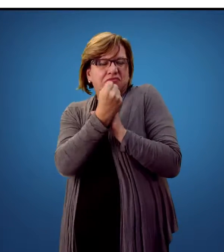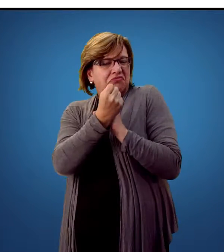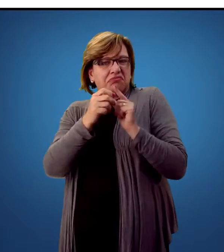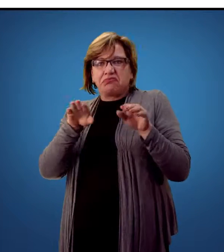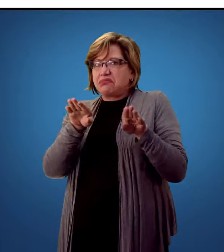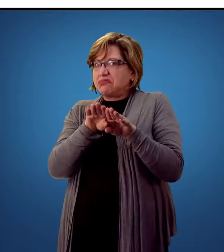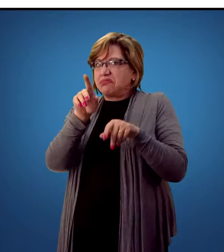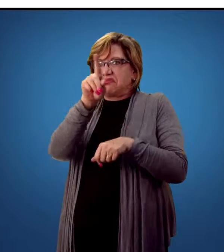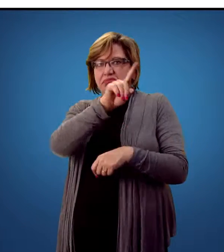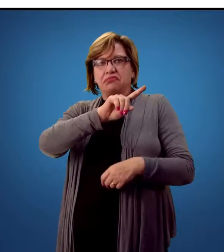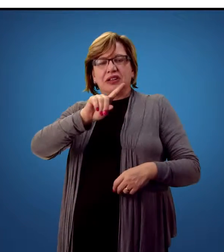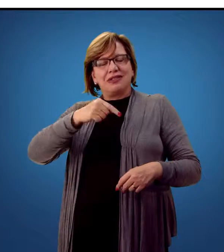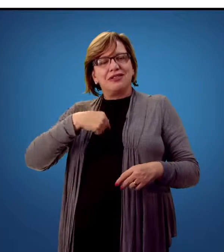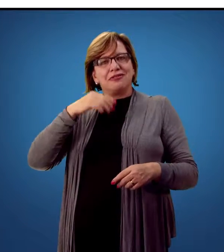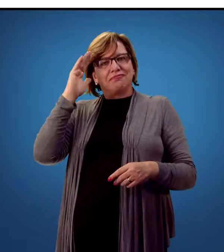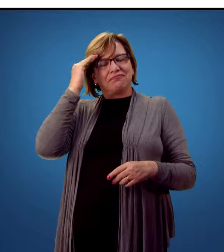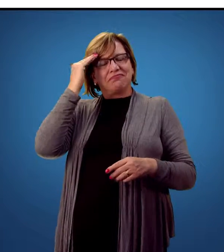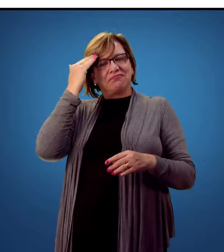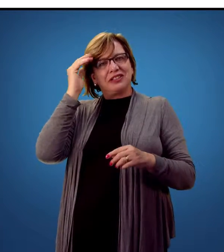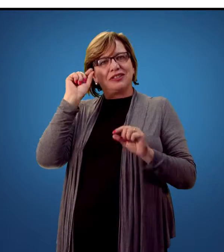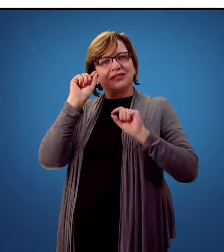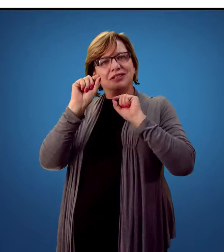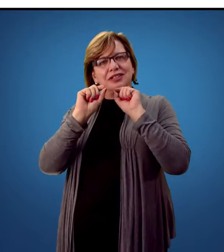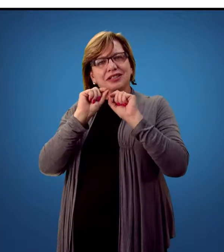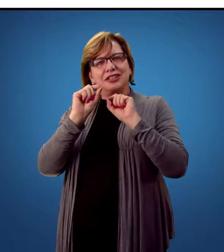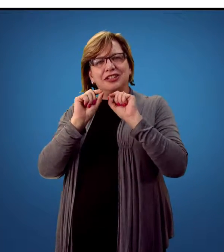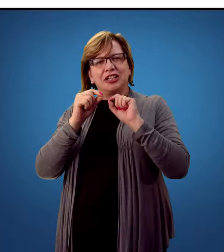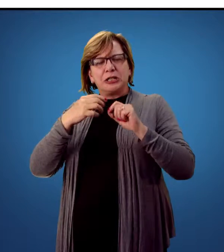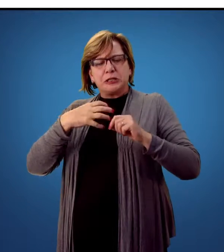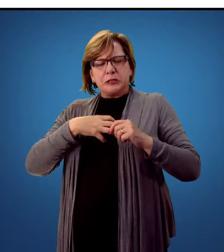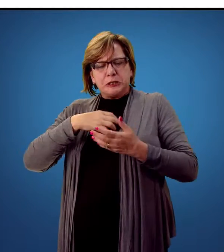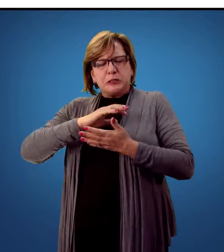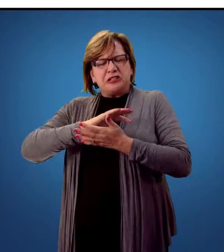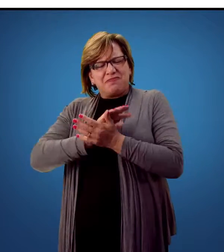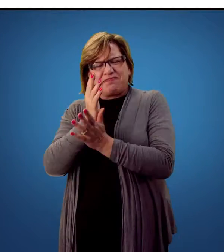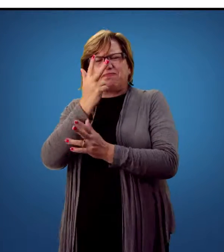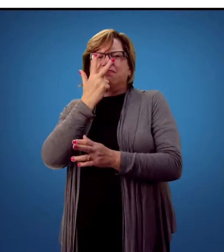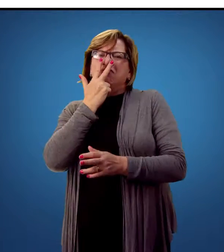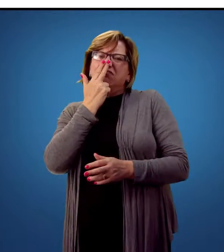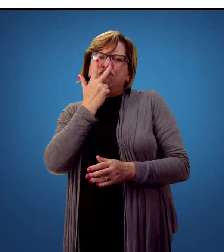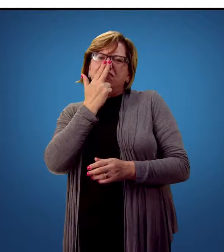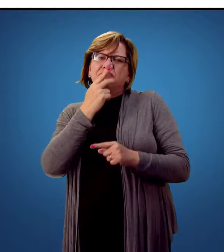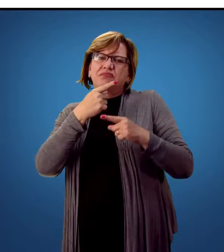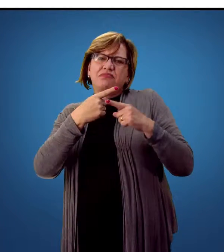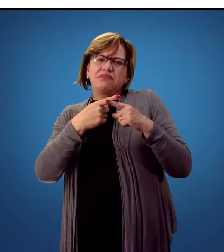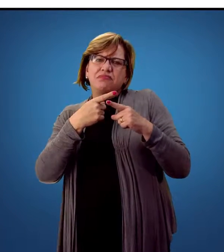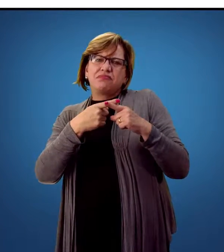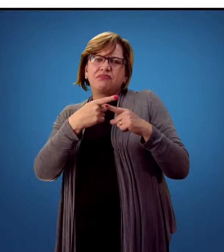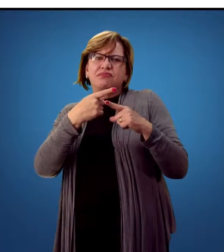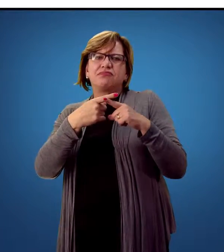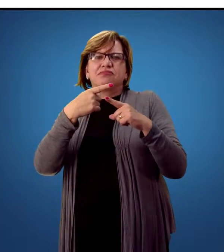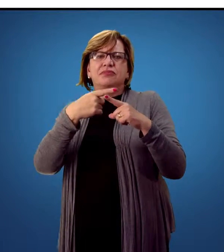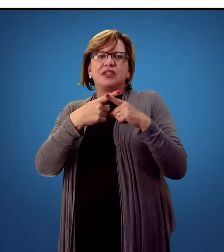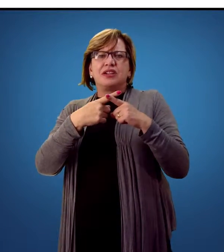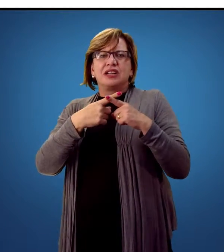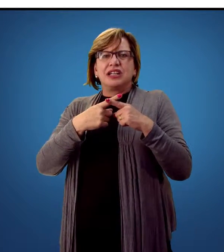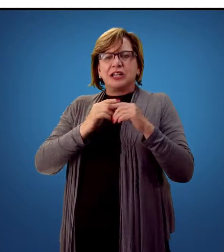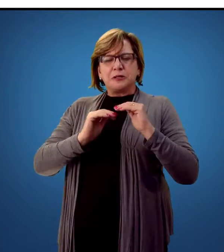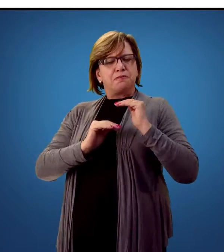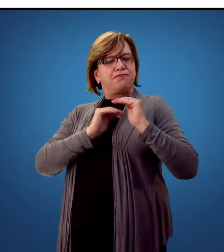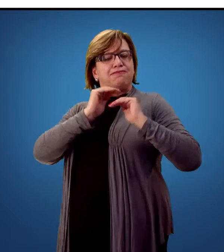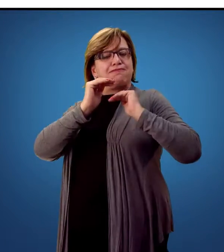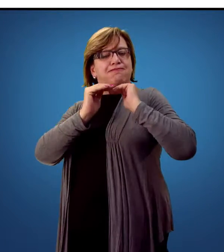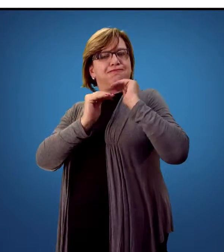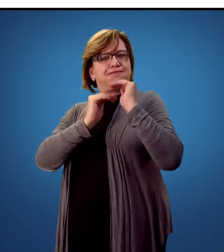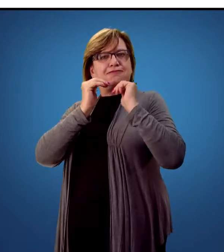eu compreendo que dessa maneira eu me senti prejudicado justamente por conta de um desenvolvimento